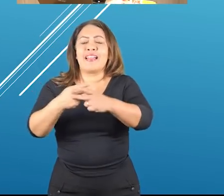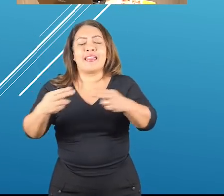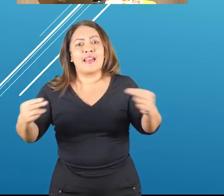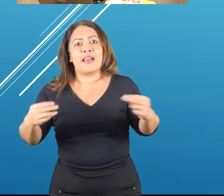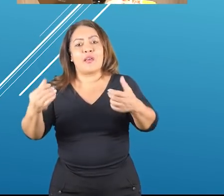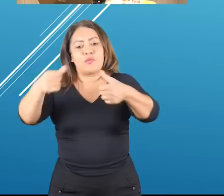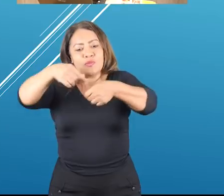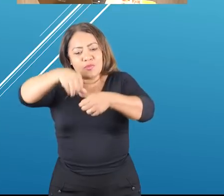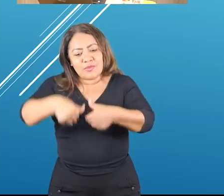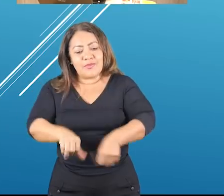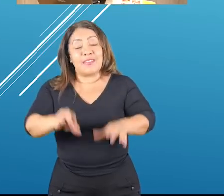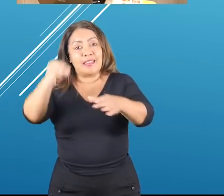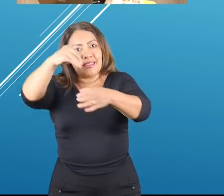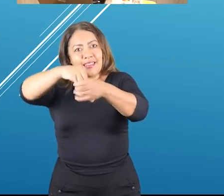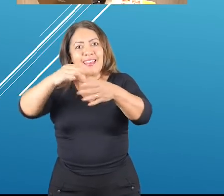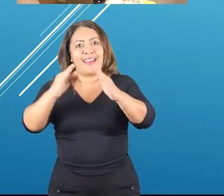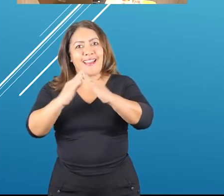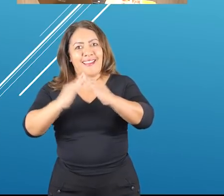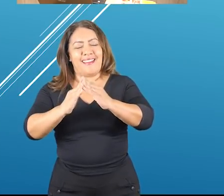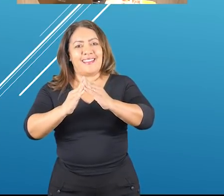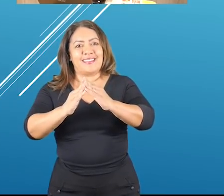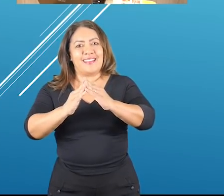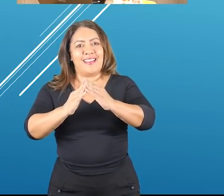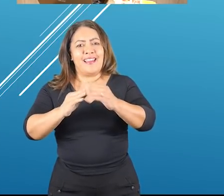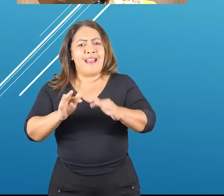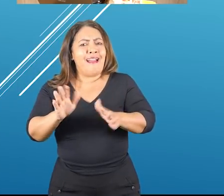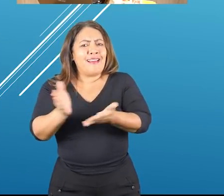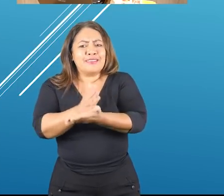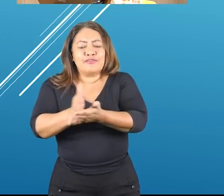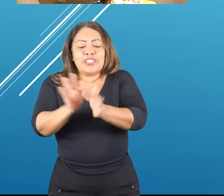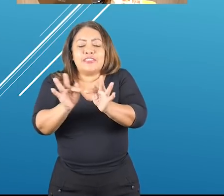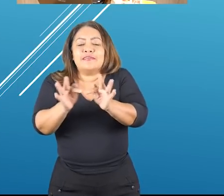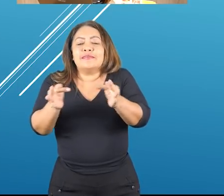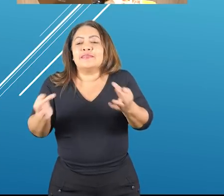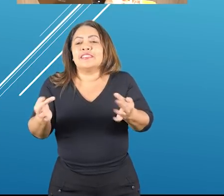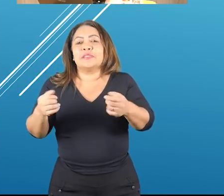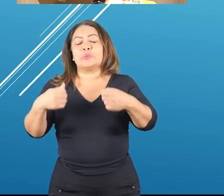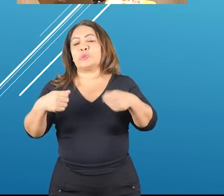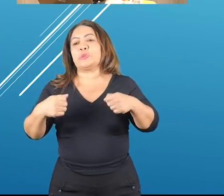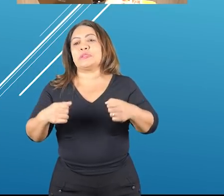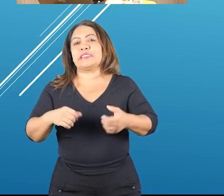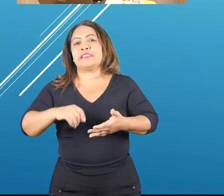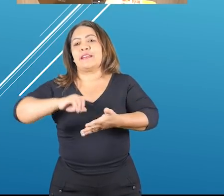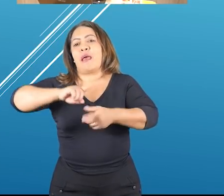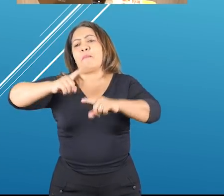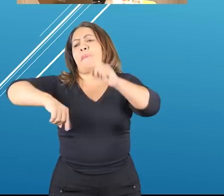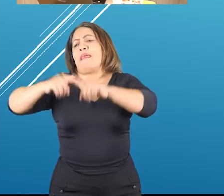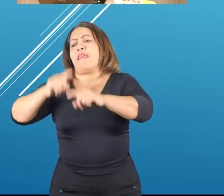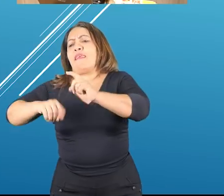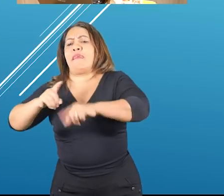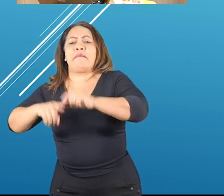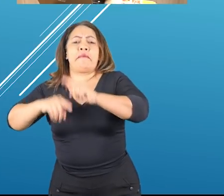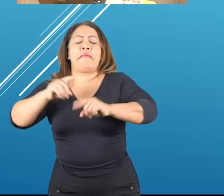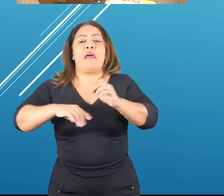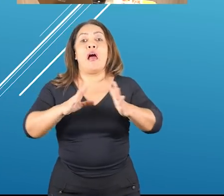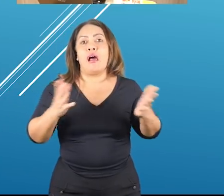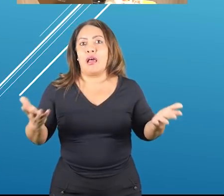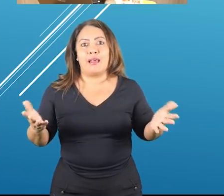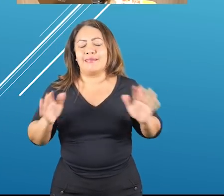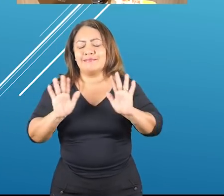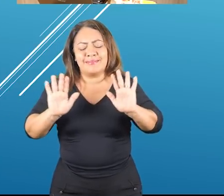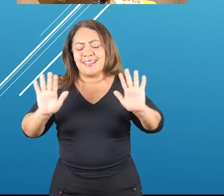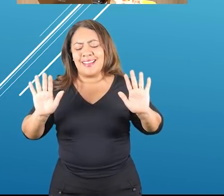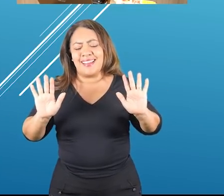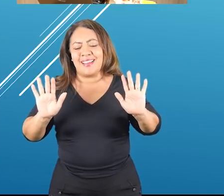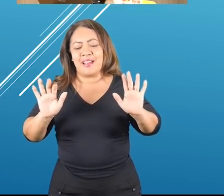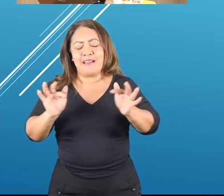que eu posso fazer com coisas simples, que eu não preciso ter tantos materiais, e que eu posso mostrar, dar ideias para esse pai, como é que eu